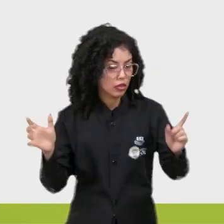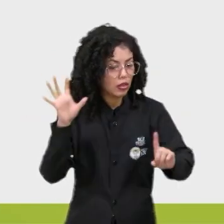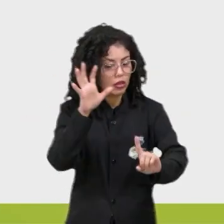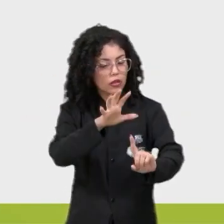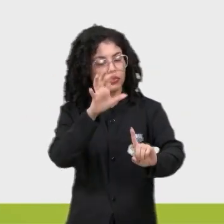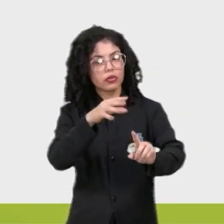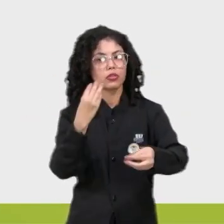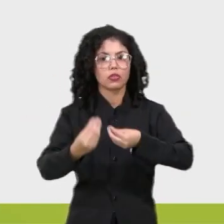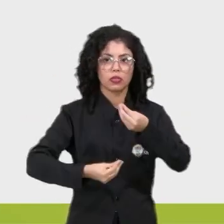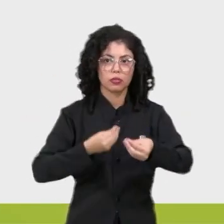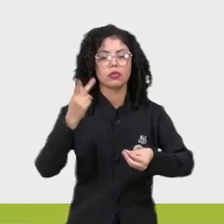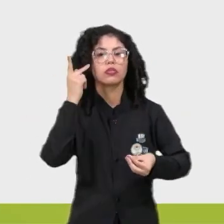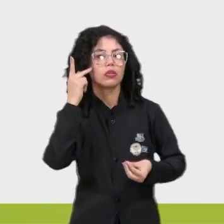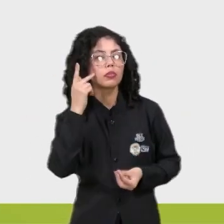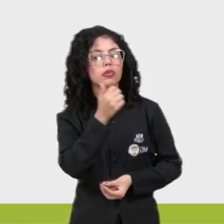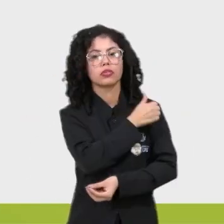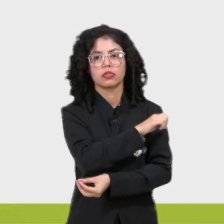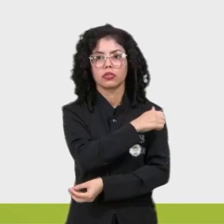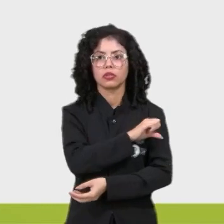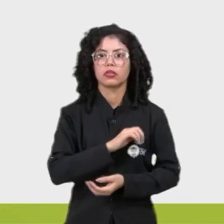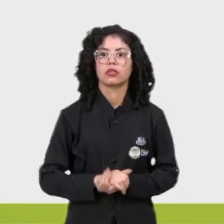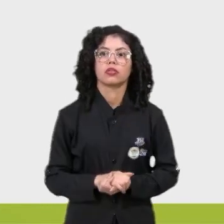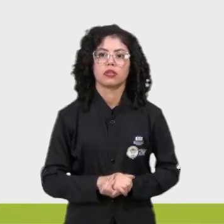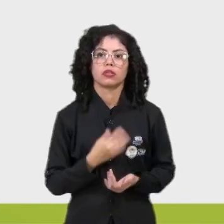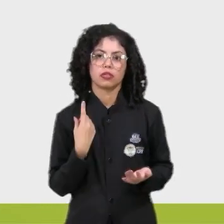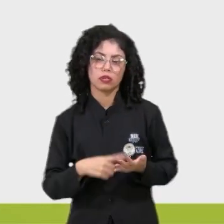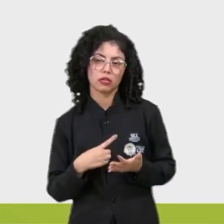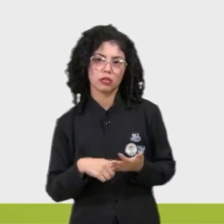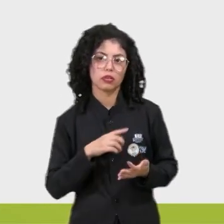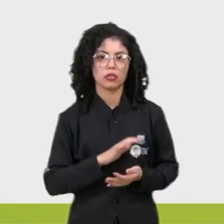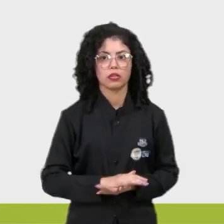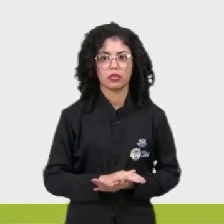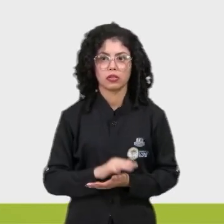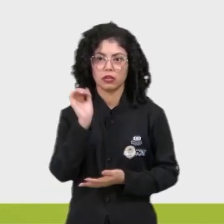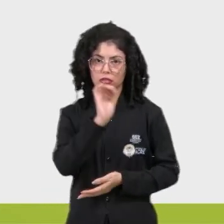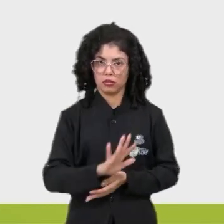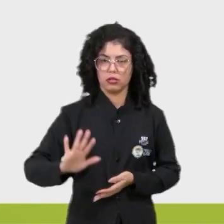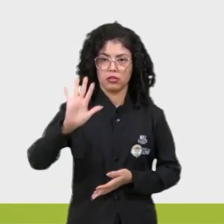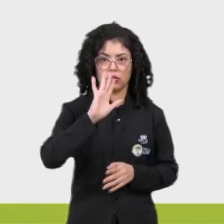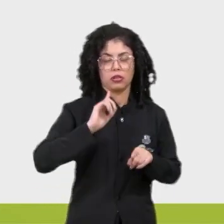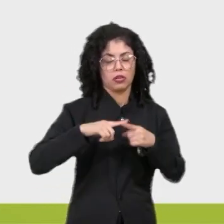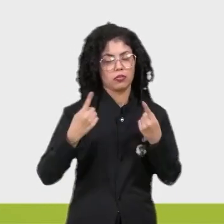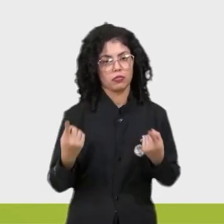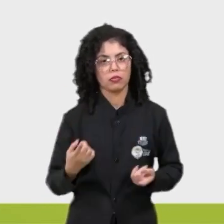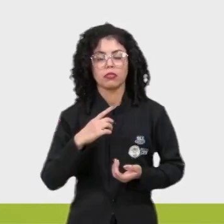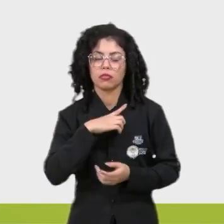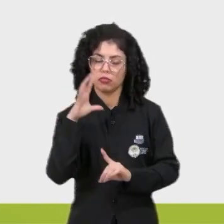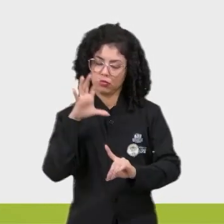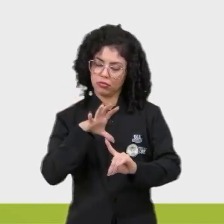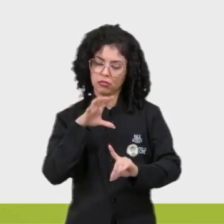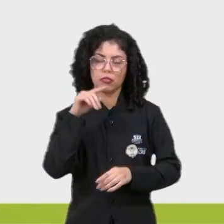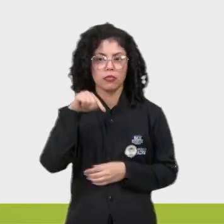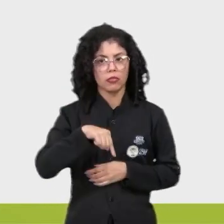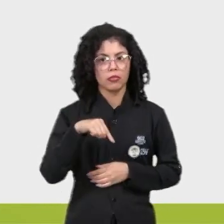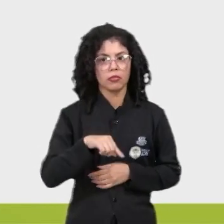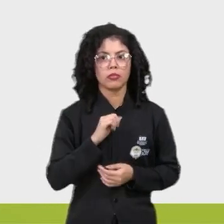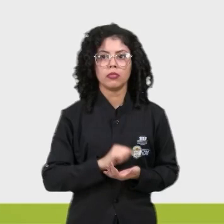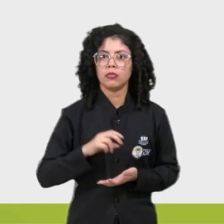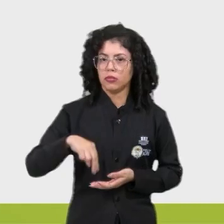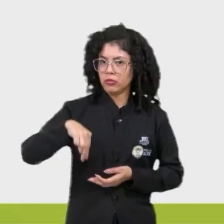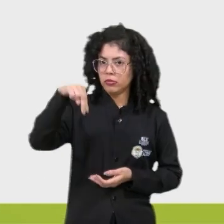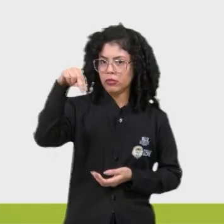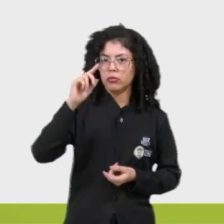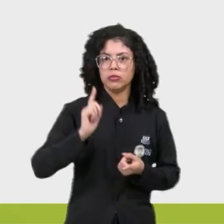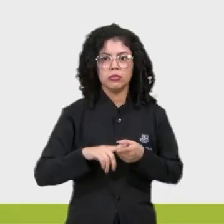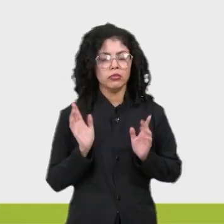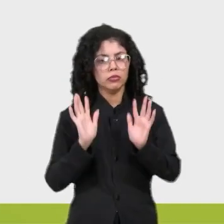influência quanto São Paulo e Rio de Janeiro, tá? Que é considerado metrópole nacional, mas tem uma influência aqui na região norte,